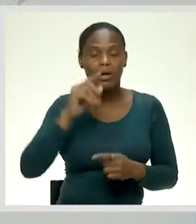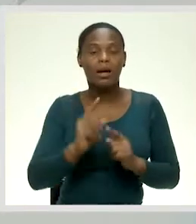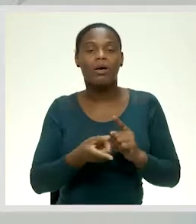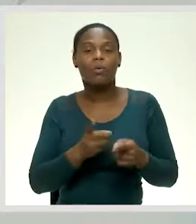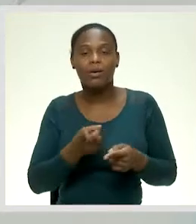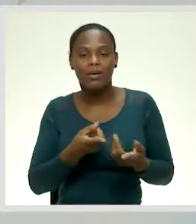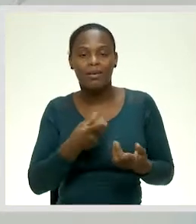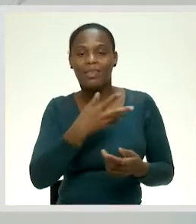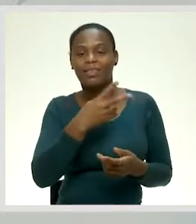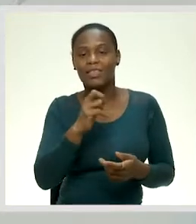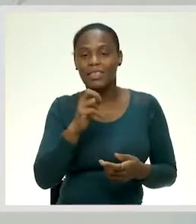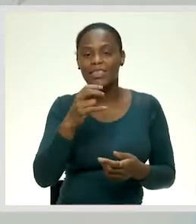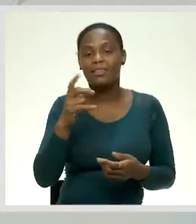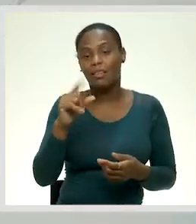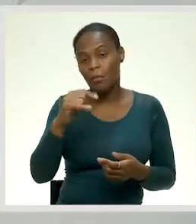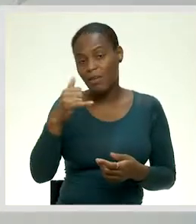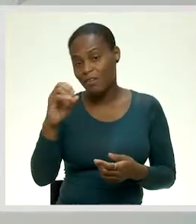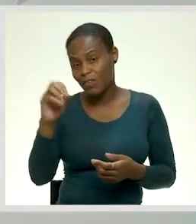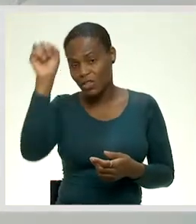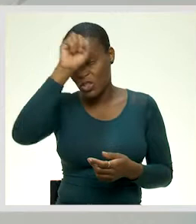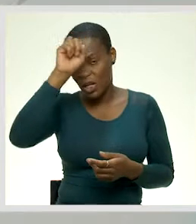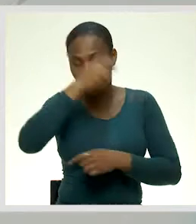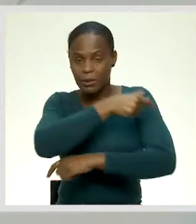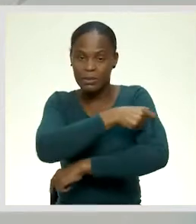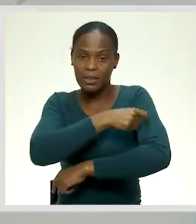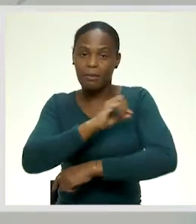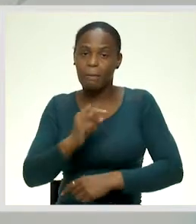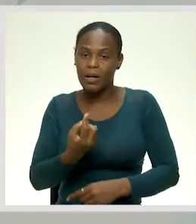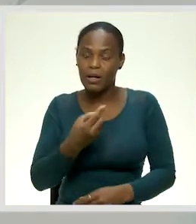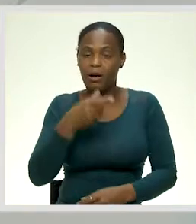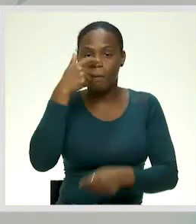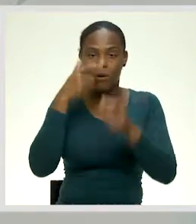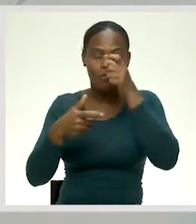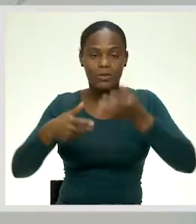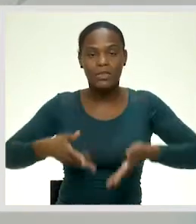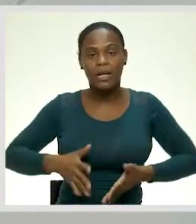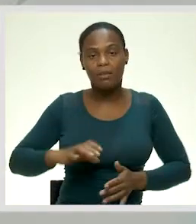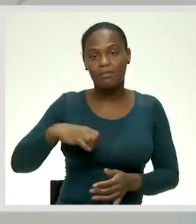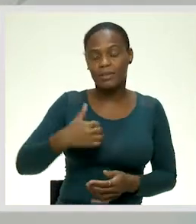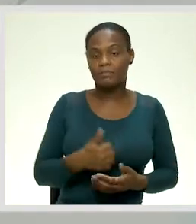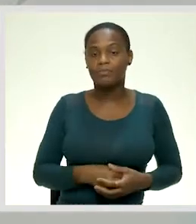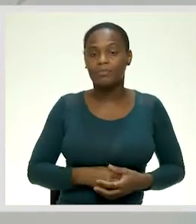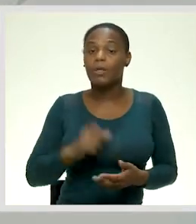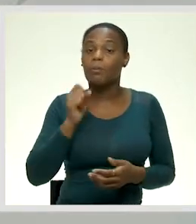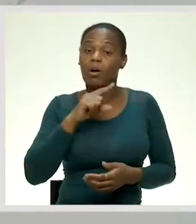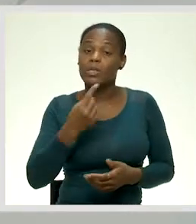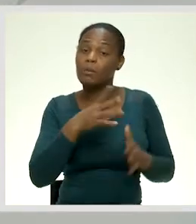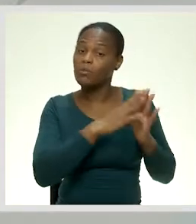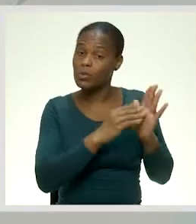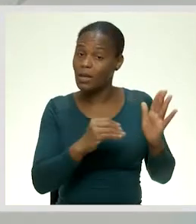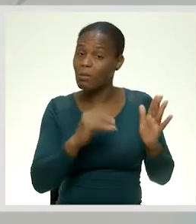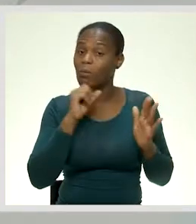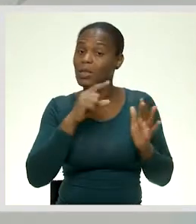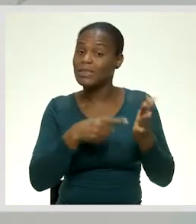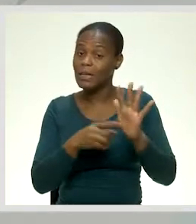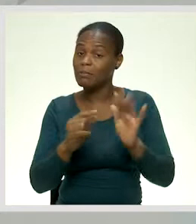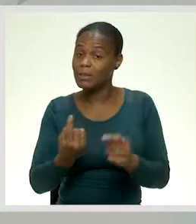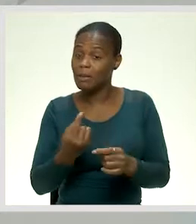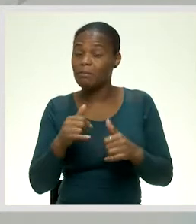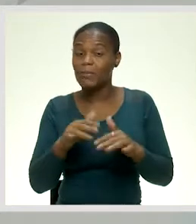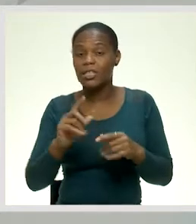13 e 20 de janeiro representa para o povo cabo-verdiano. Poderá ser um modelo, poderá ser um exemplo, mas tem